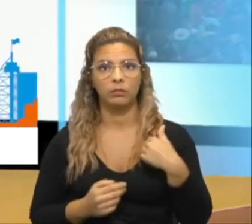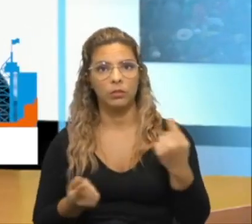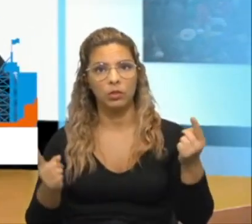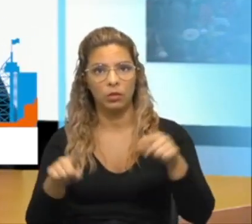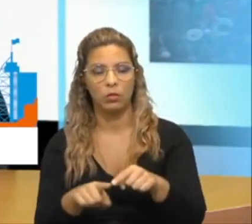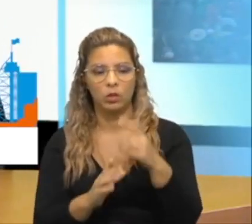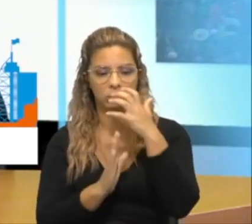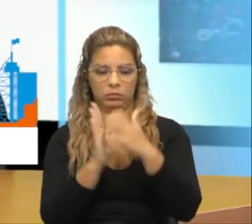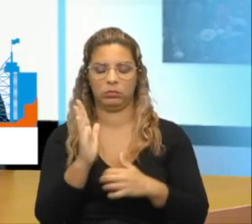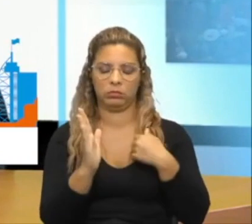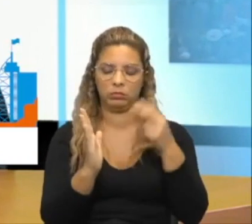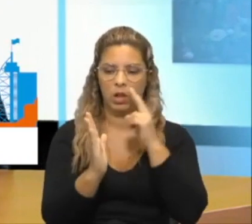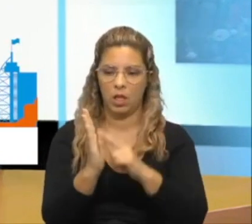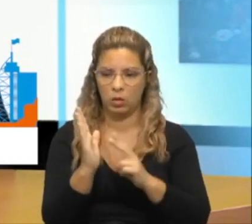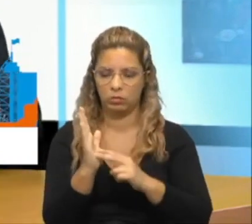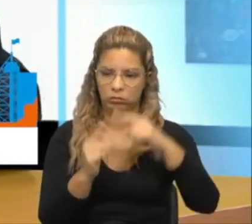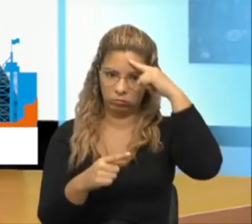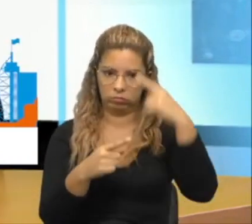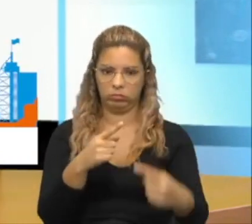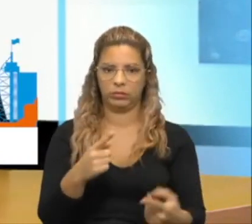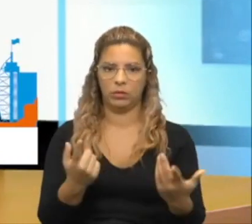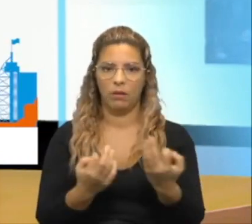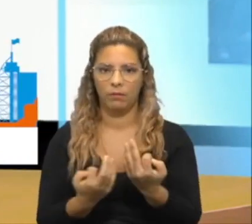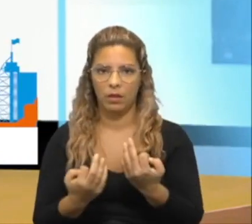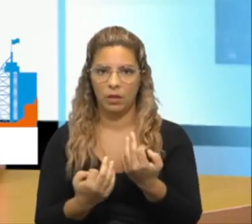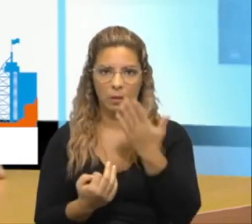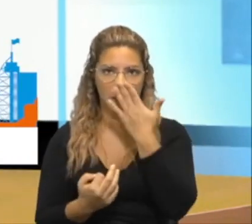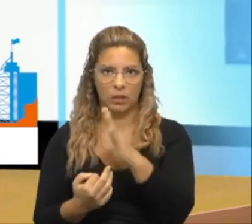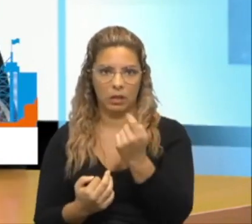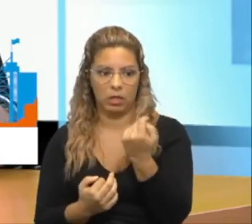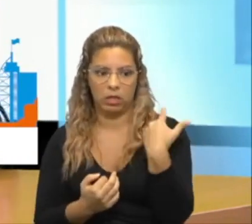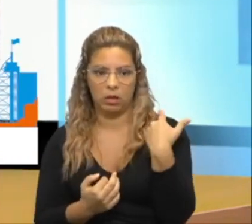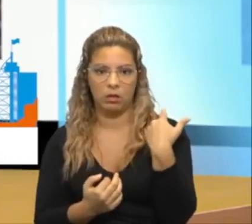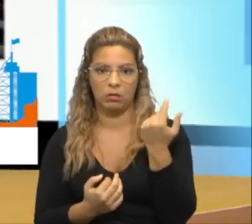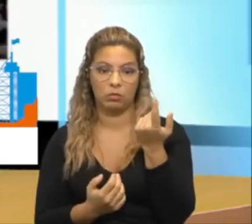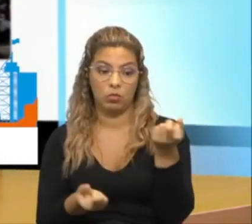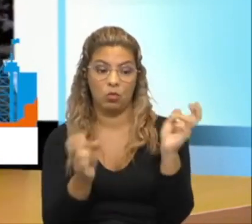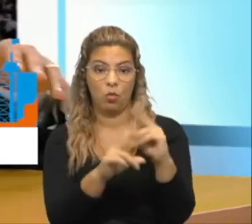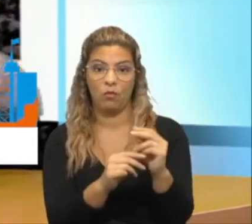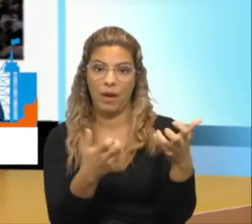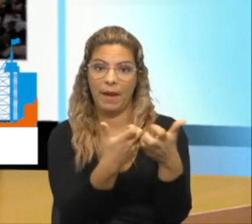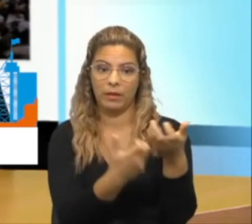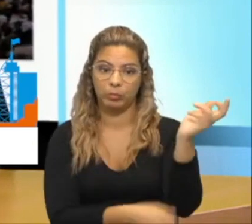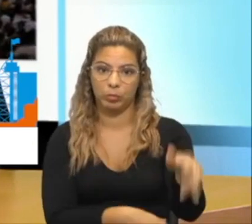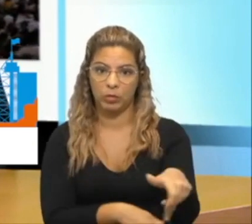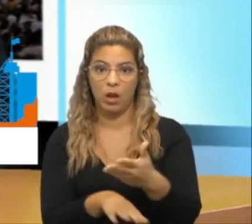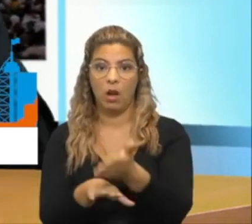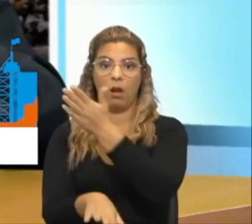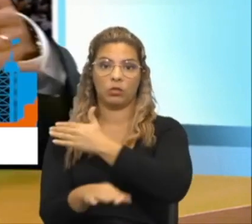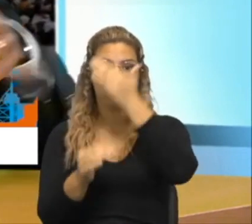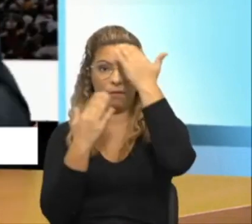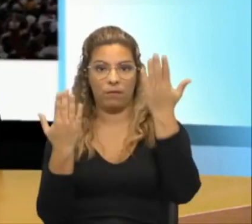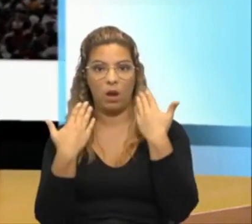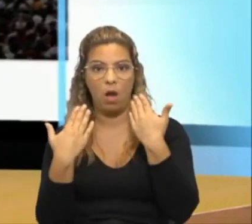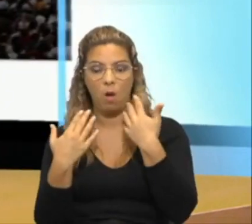fiquei muito impressionado porque o discurso como que ficou mais atual. Muito recentemente começou um novo conflito. Portanto, quando o discurso foi feito no verão, já